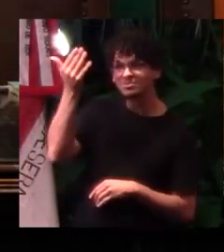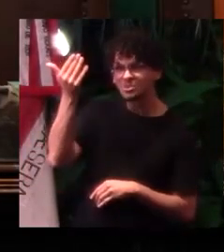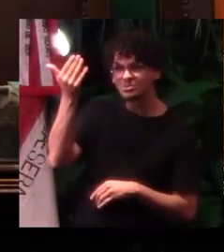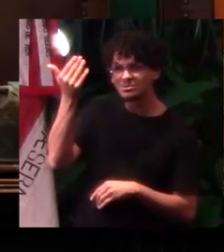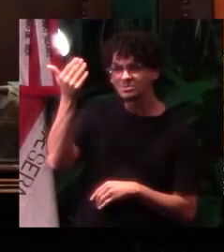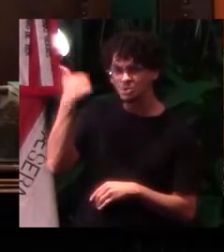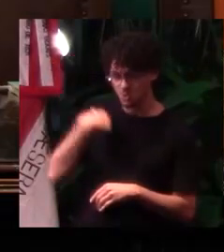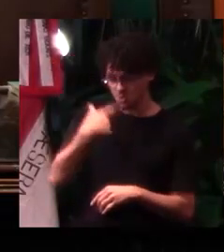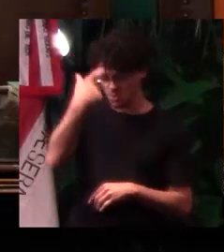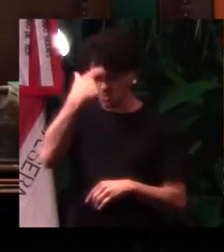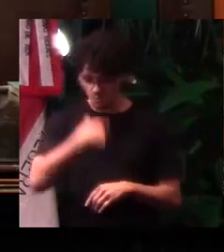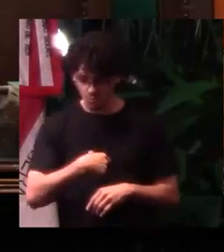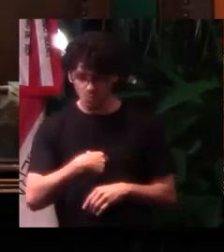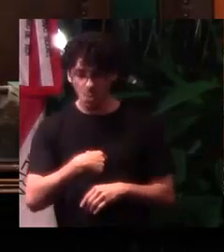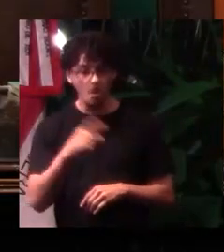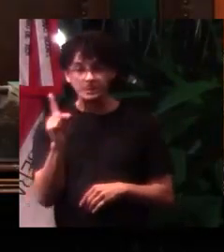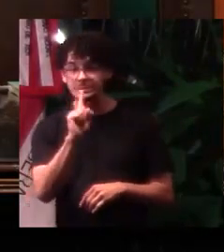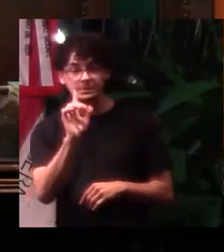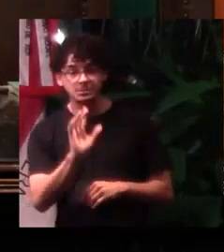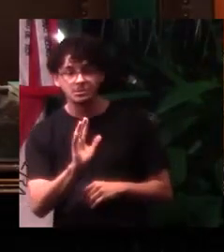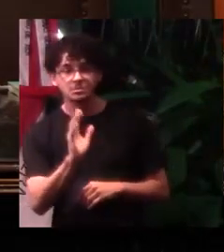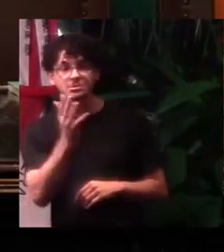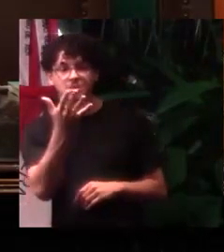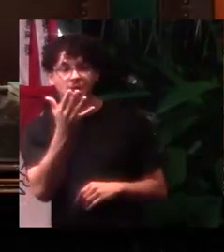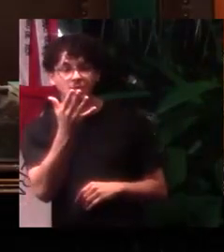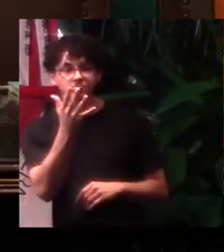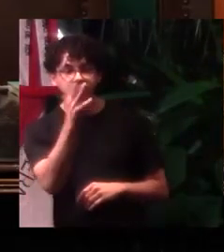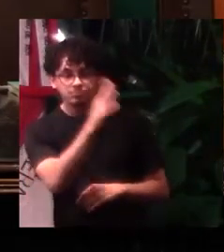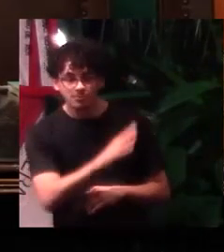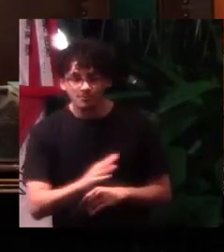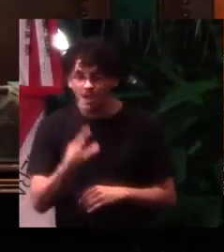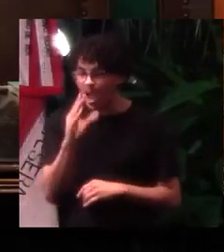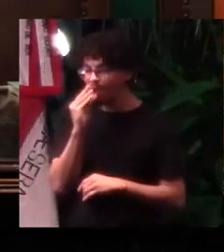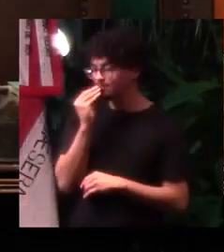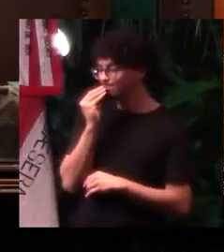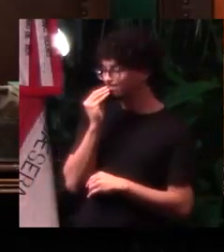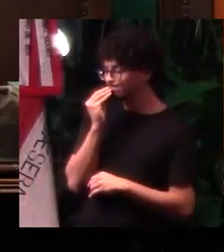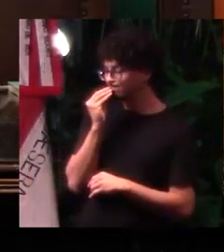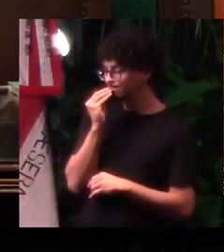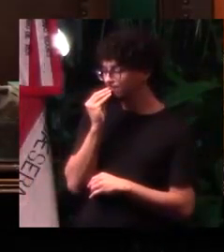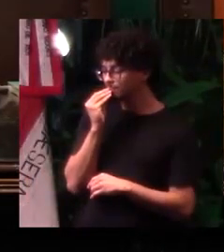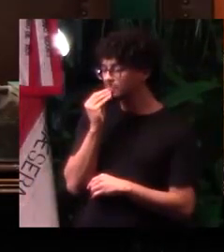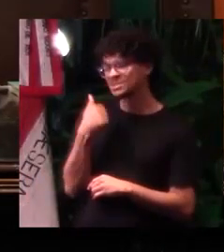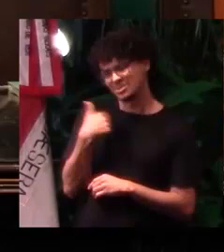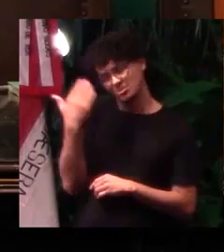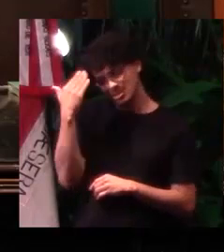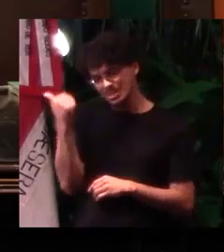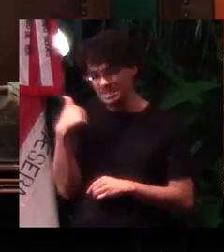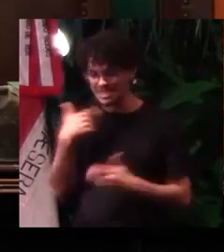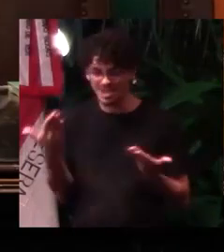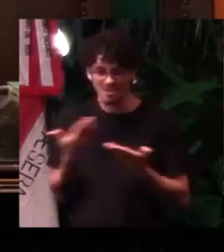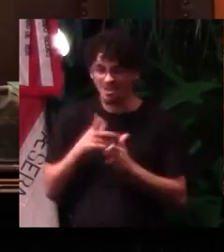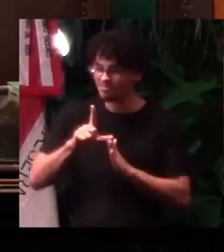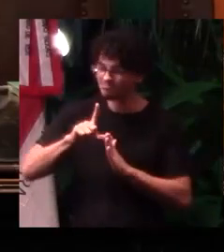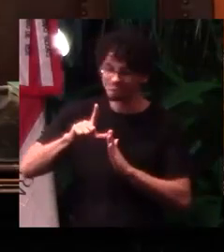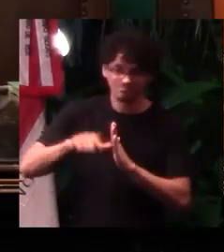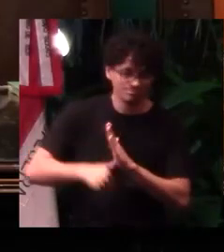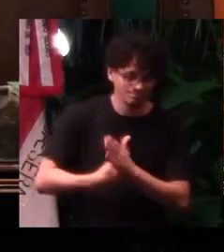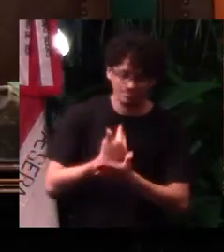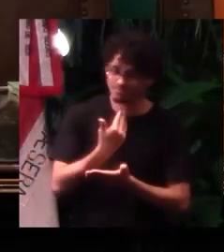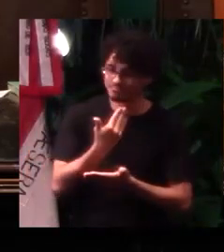foi, o que vai ficar calado. Sei que até agora é tarde